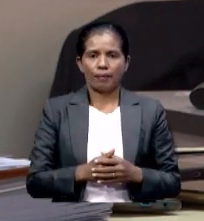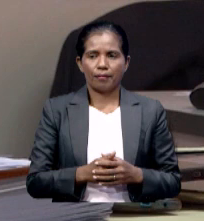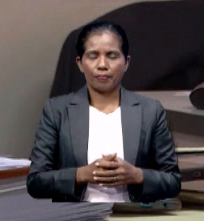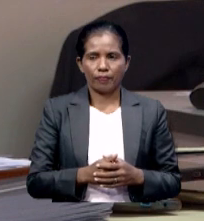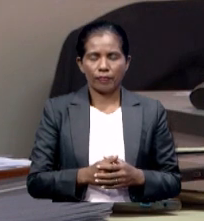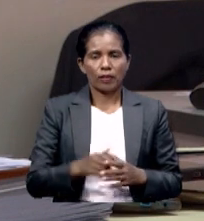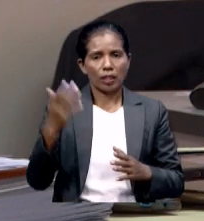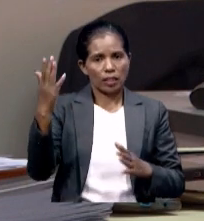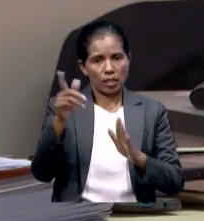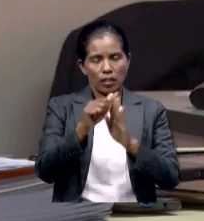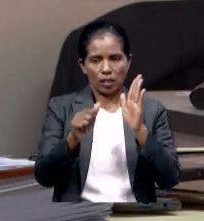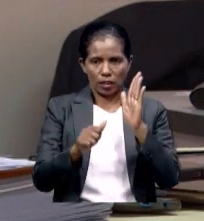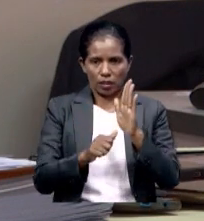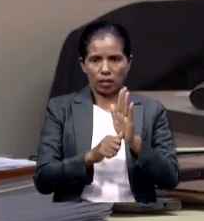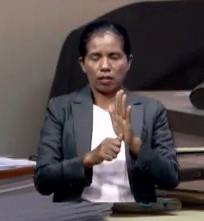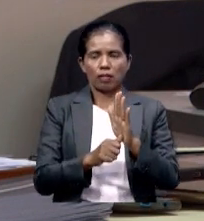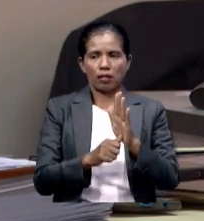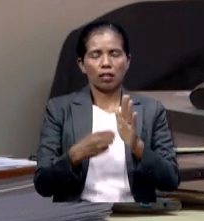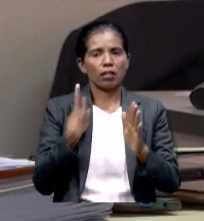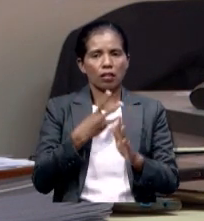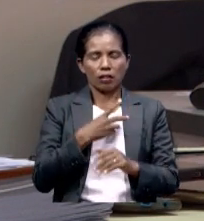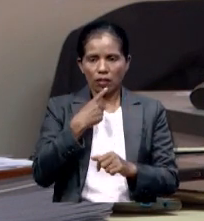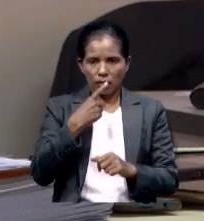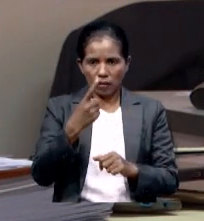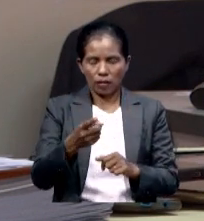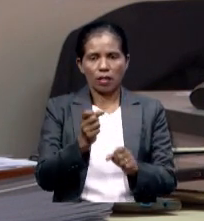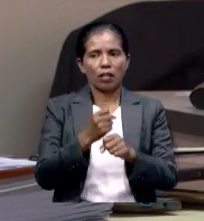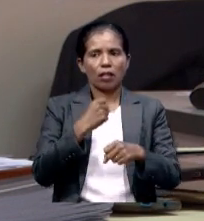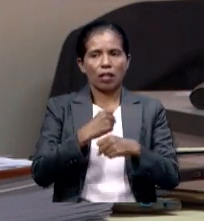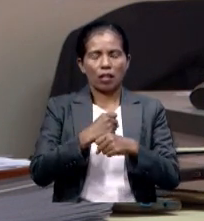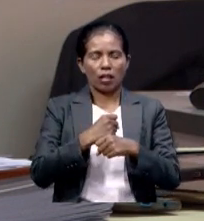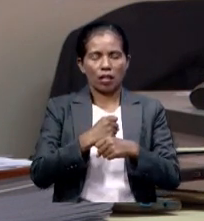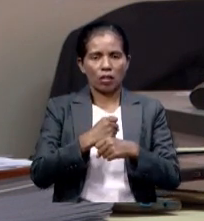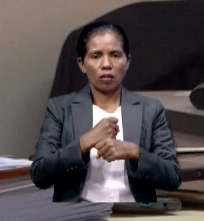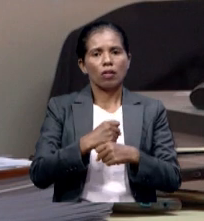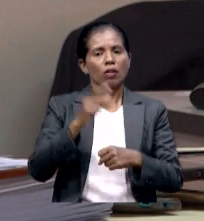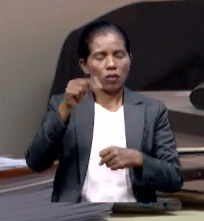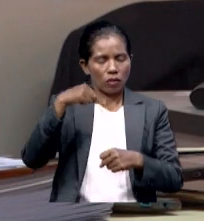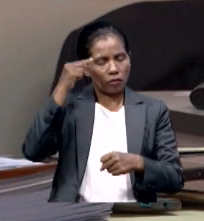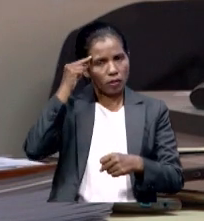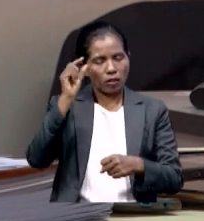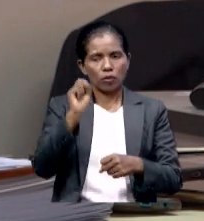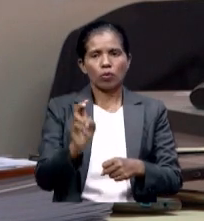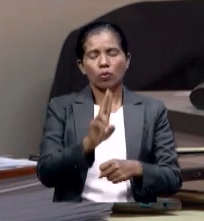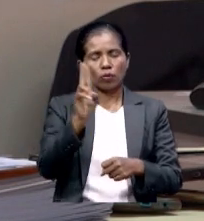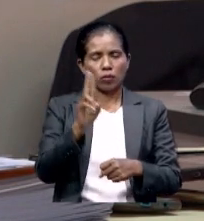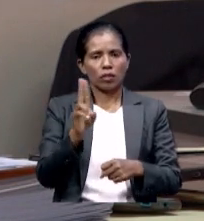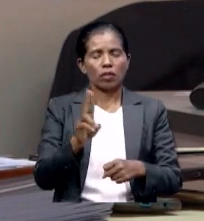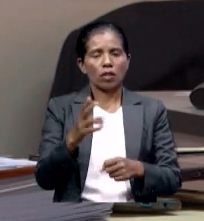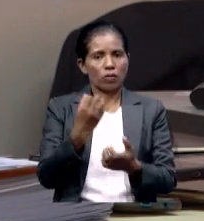e artigo balo que, e te dizem que halo com que o governo halo ato halo execução, mas tal também,